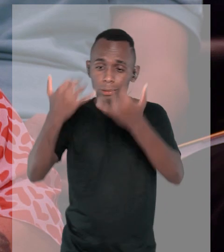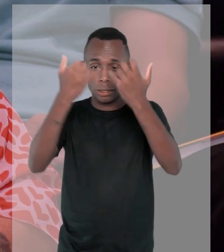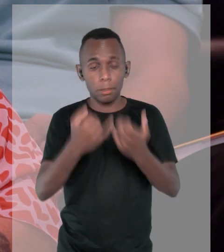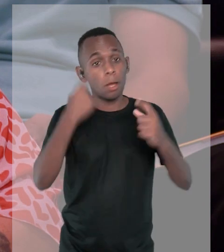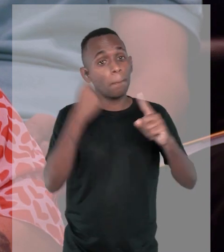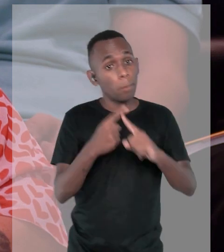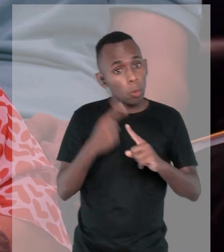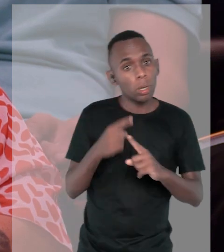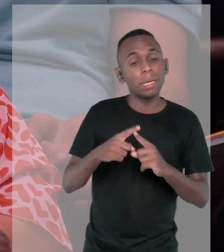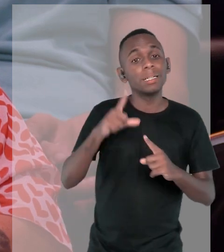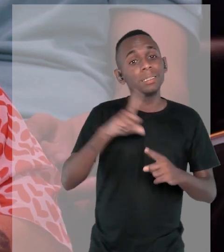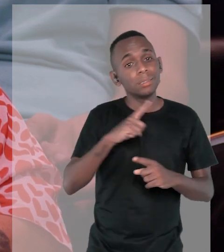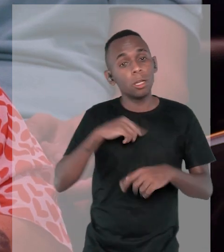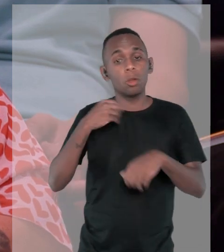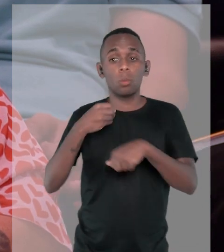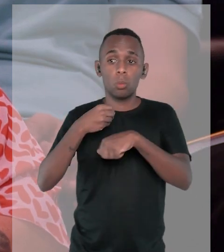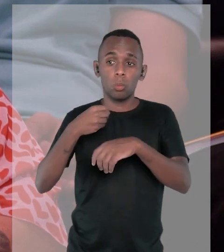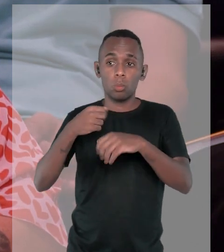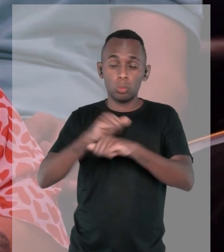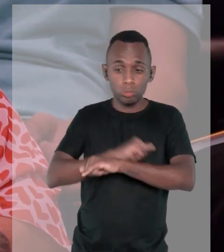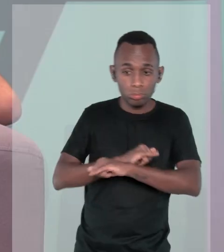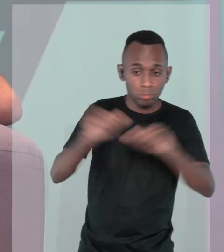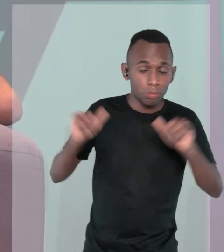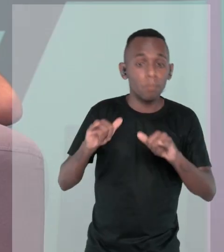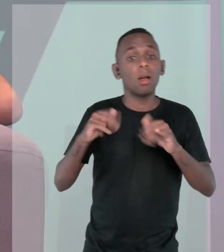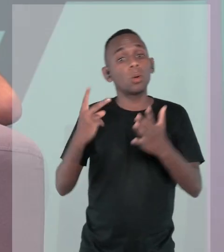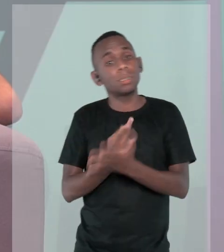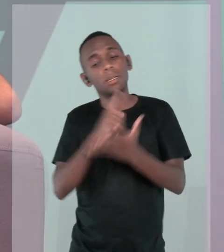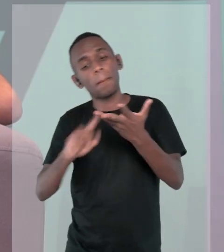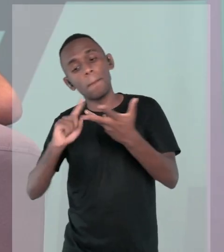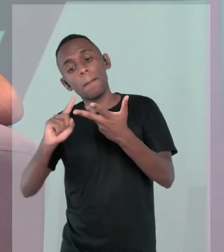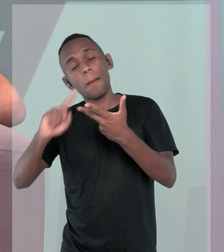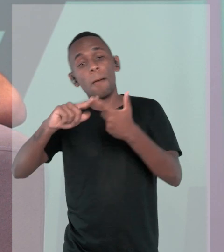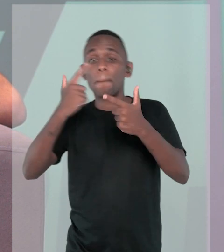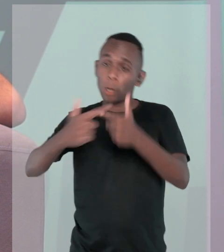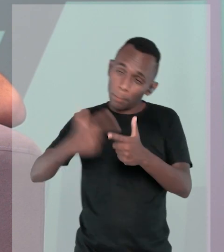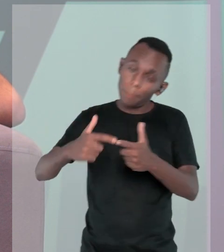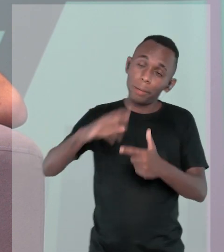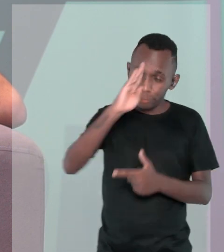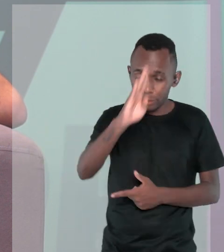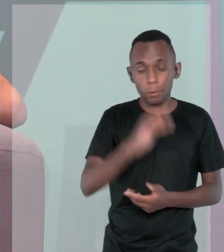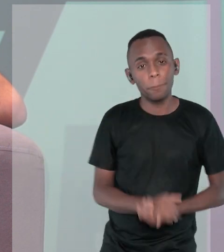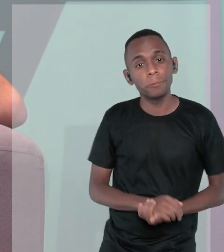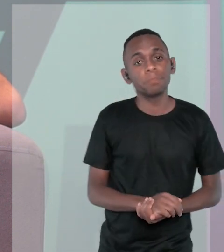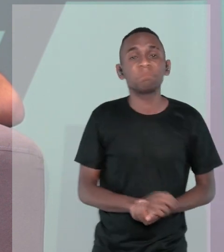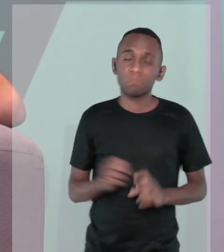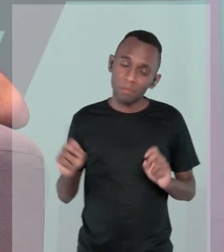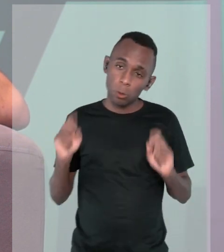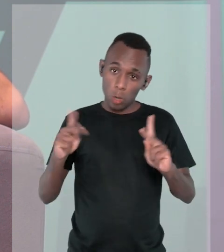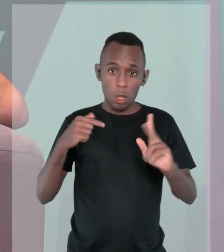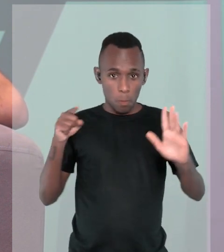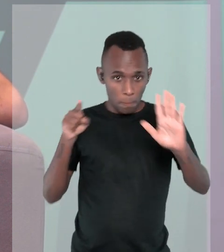a Manu explica, porque se houver um vazamento e acontecer isso, isso e isso, vai dar a zebra. Ok, mas eu fiz